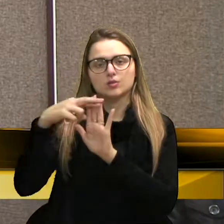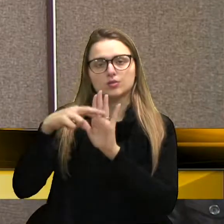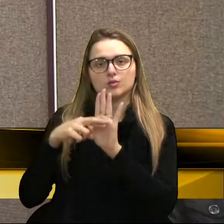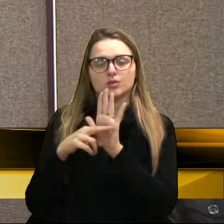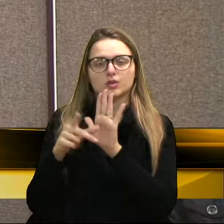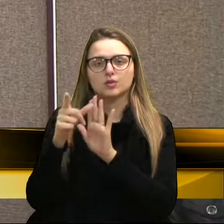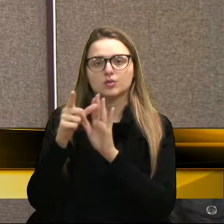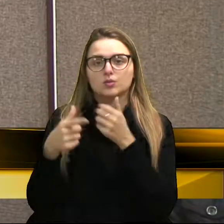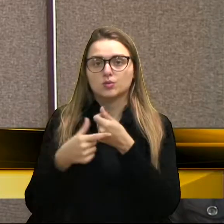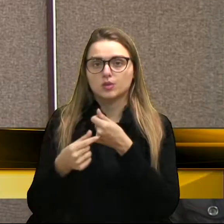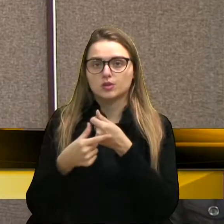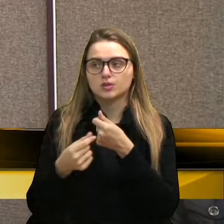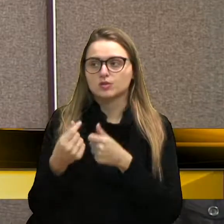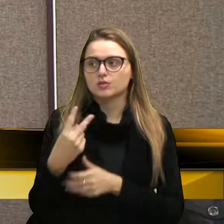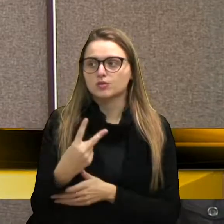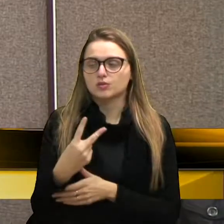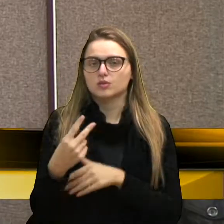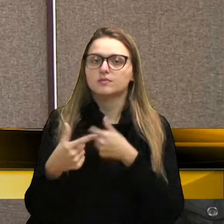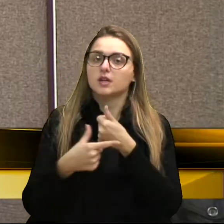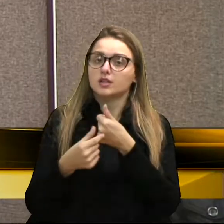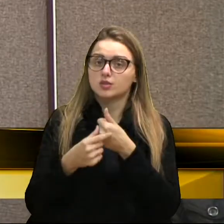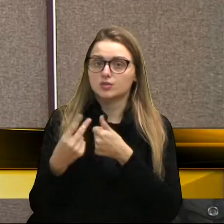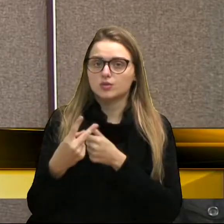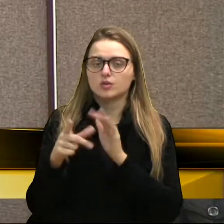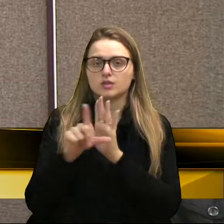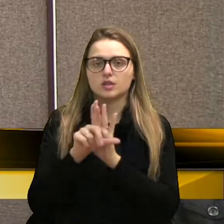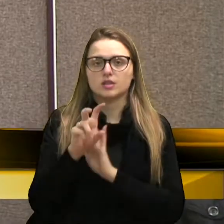artigo 2, artigo 2º da Lei